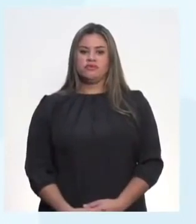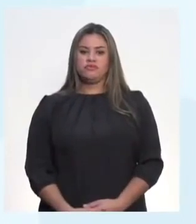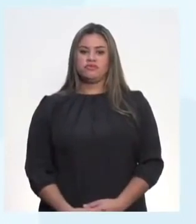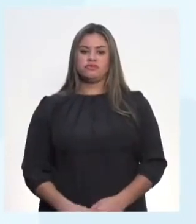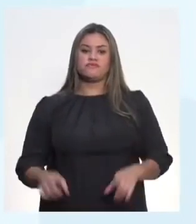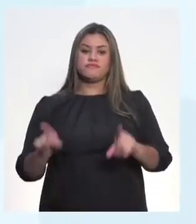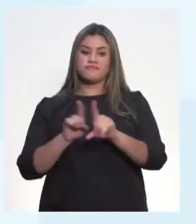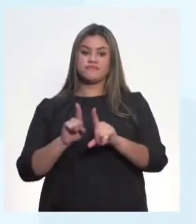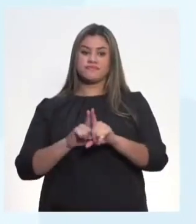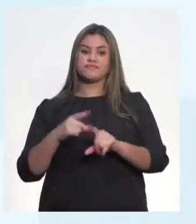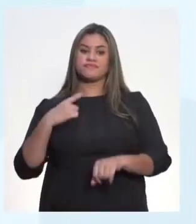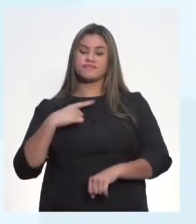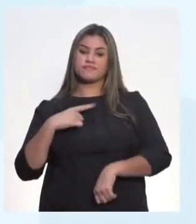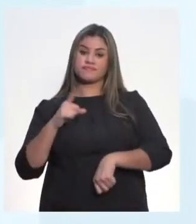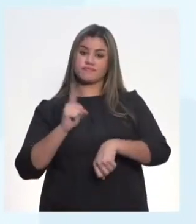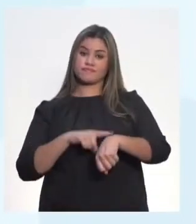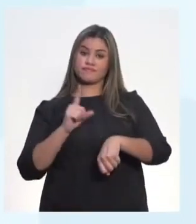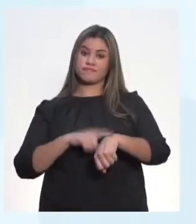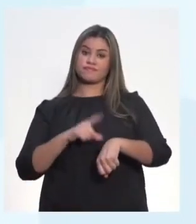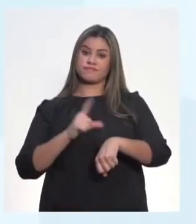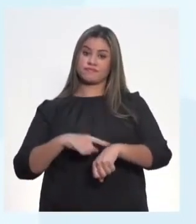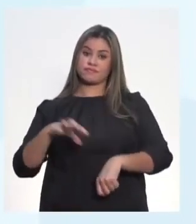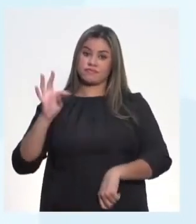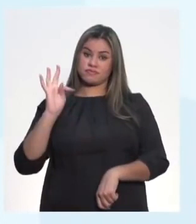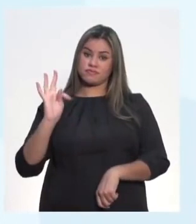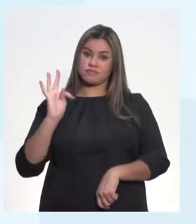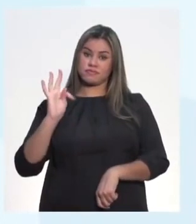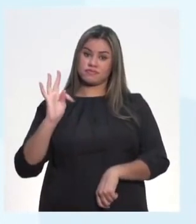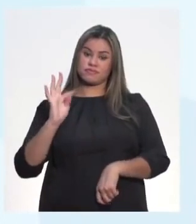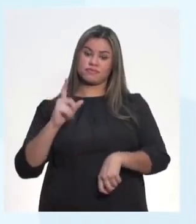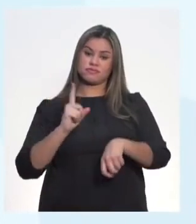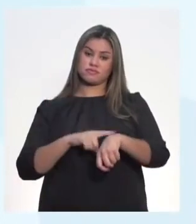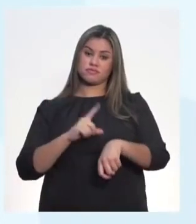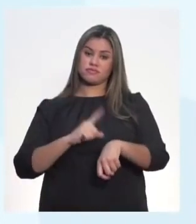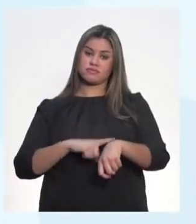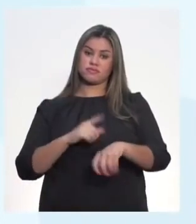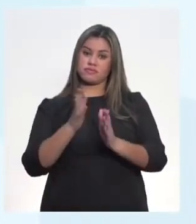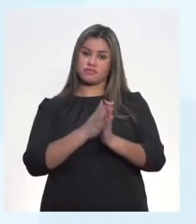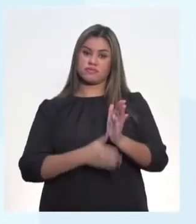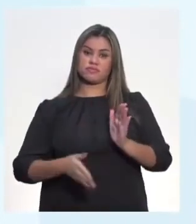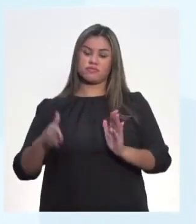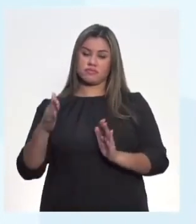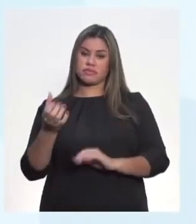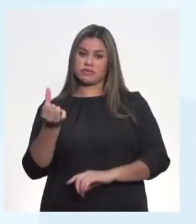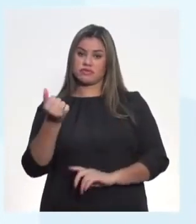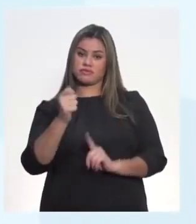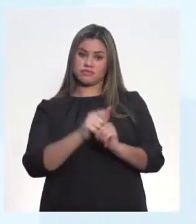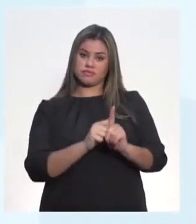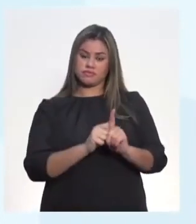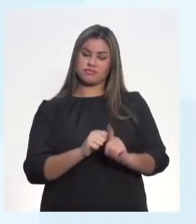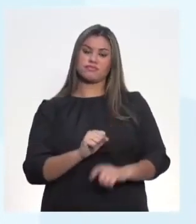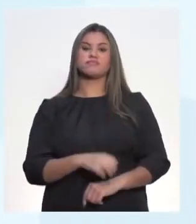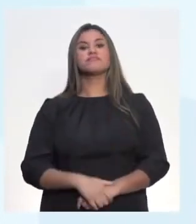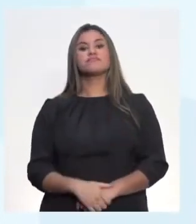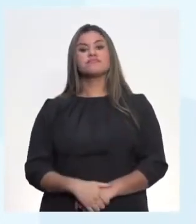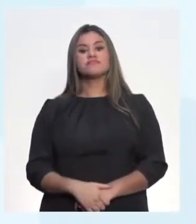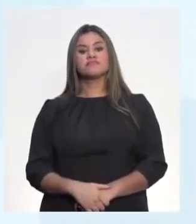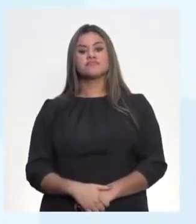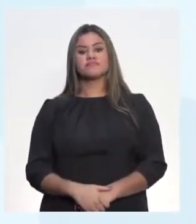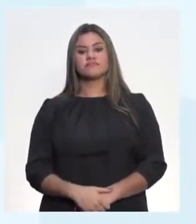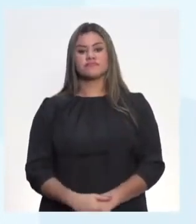tempo, que são 6 meses. E aí a parte importante que a gente conversou ontem, né, Jonas?